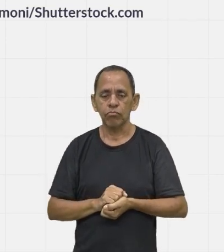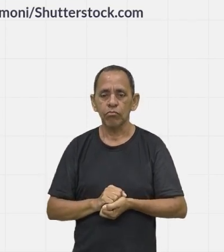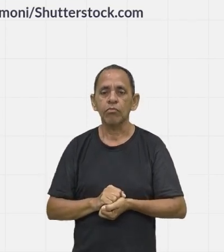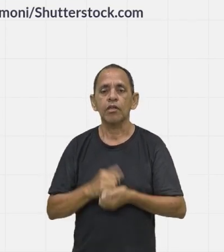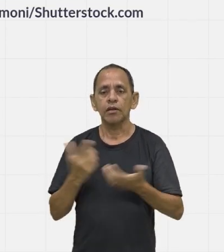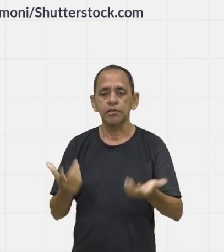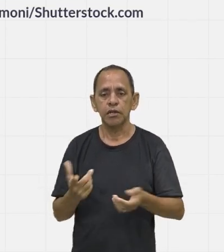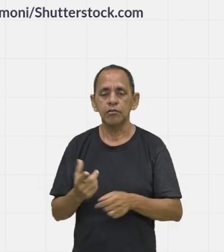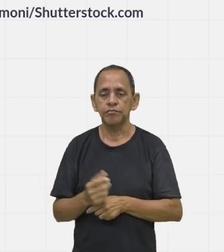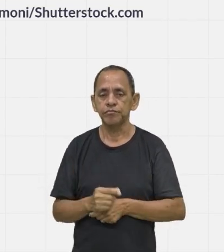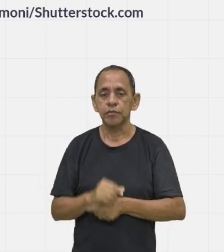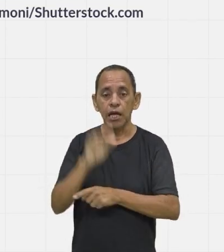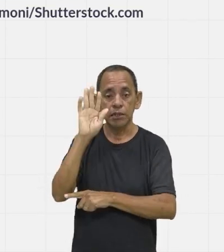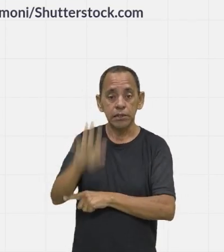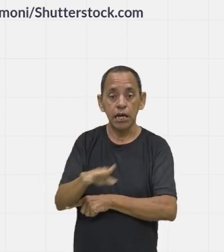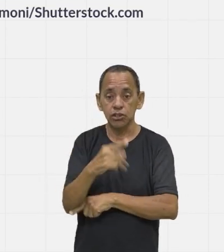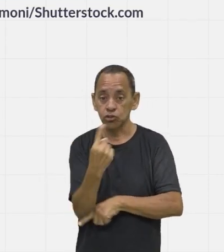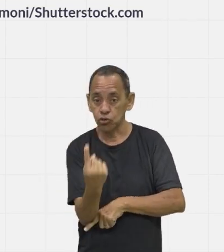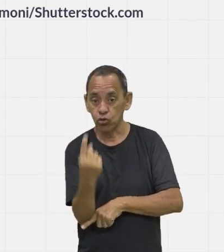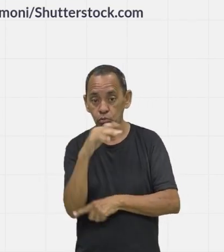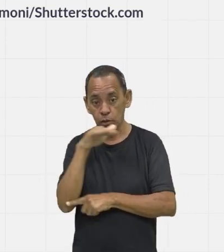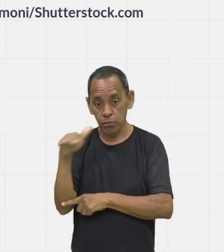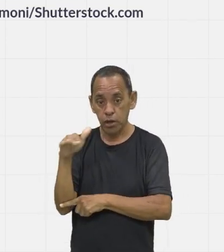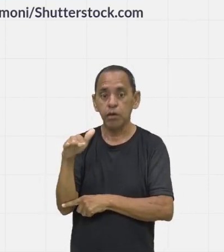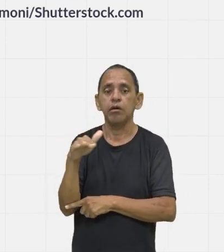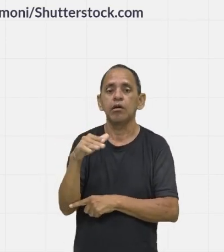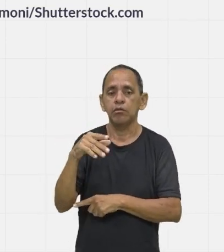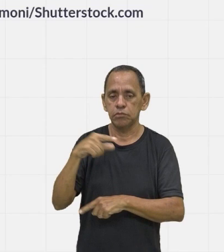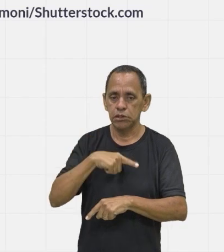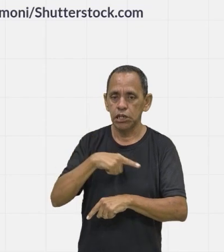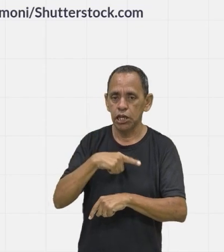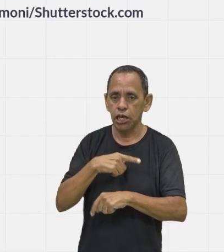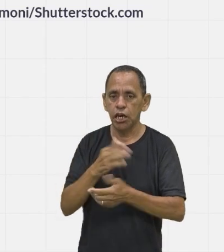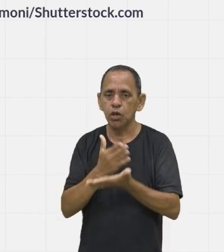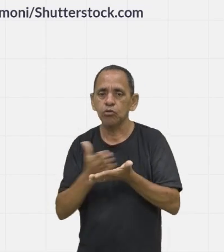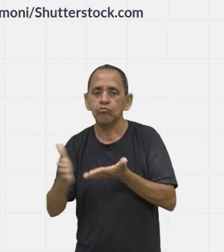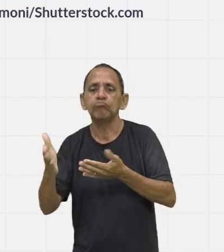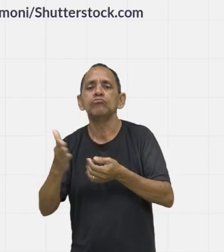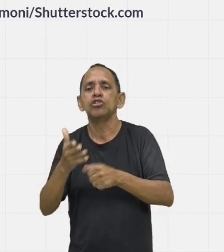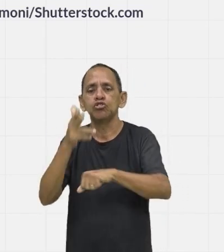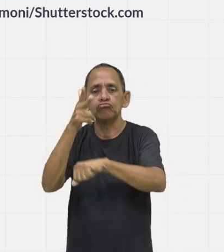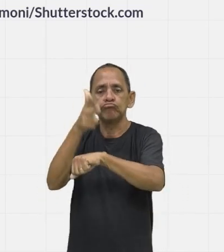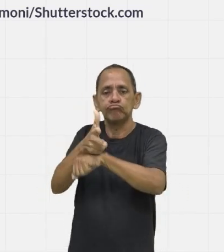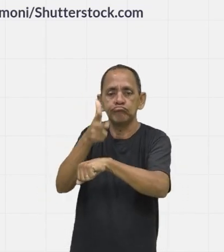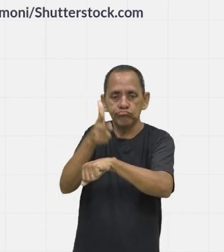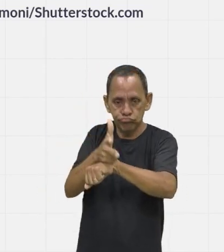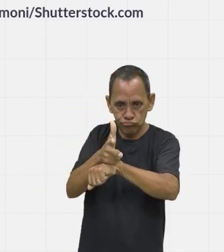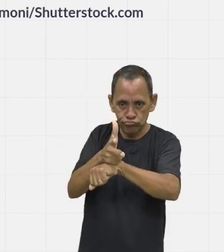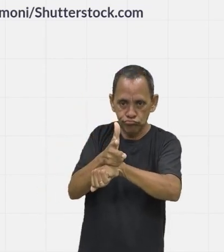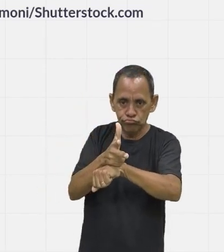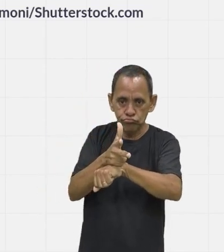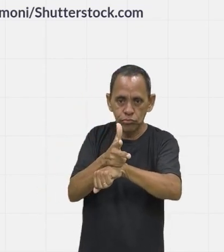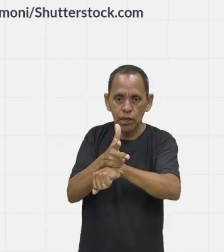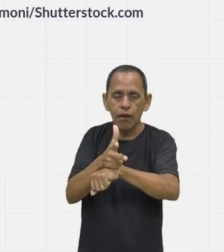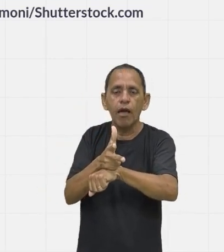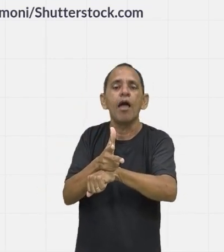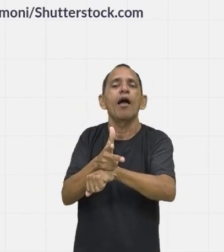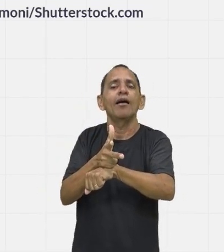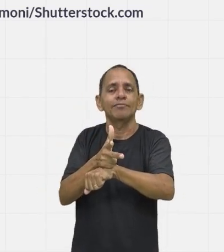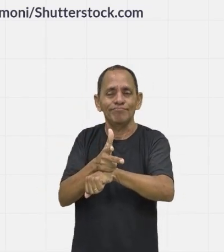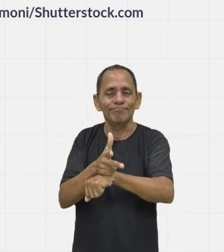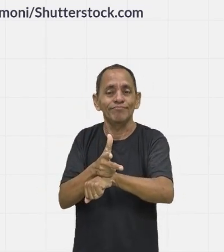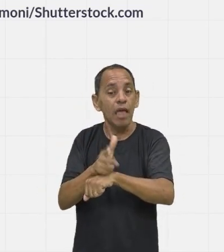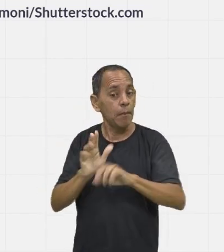gente tem início de transmissão de aula, tá? Início de transmissão, porque a aula já começou lá às 13